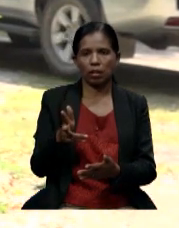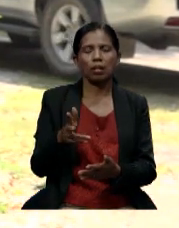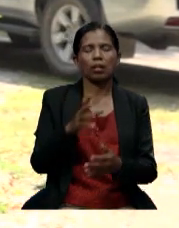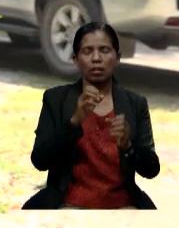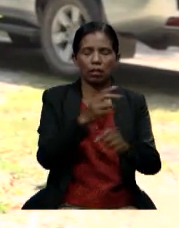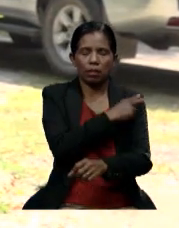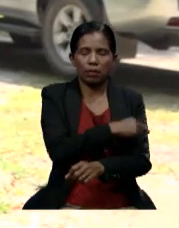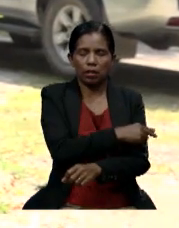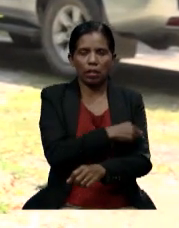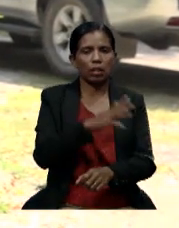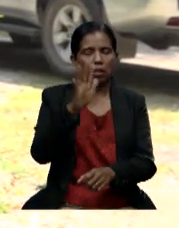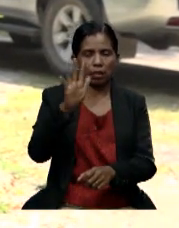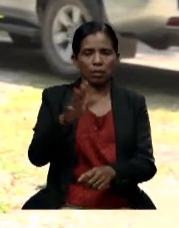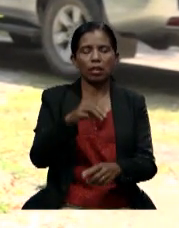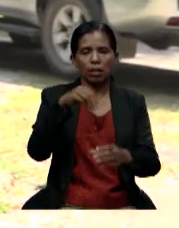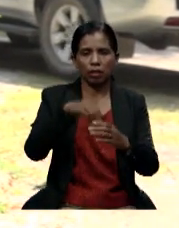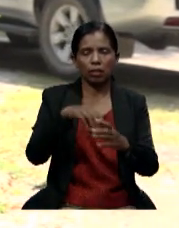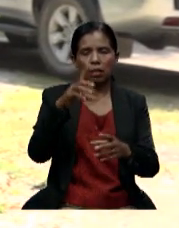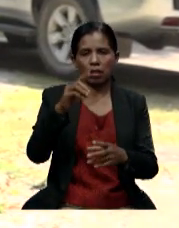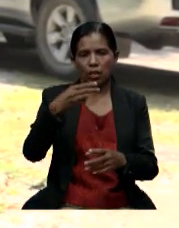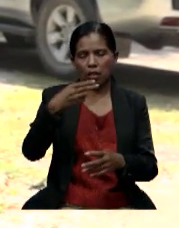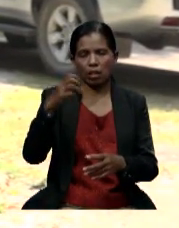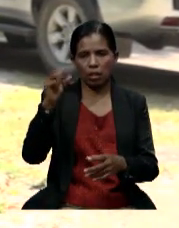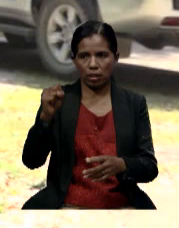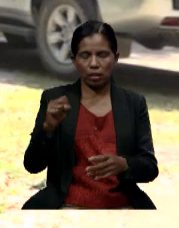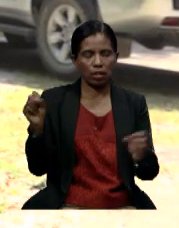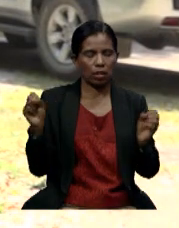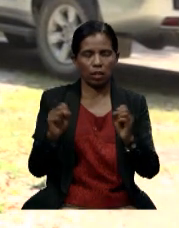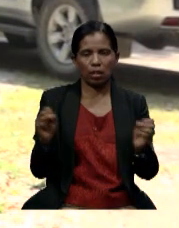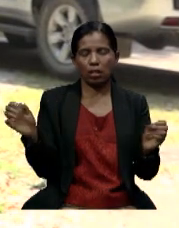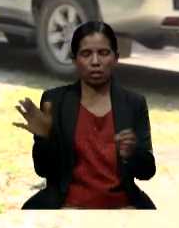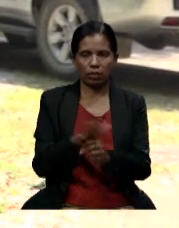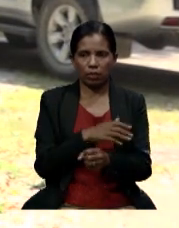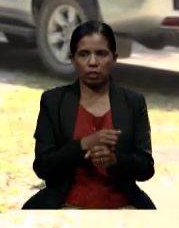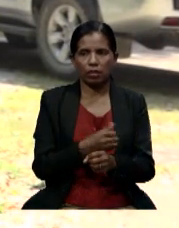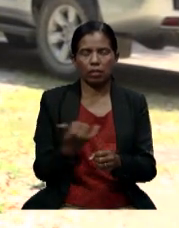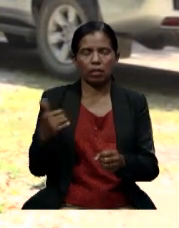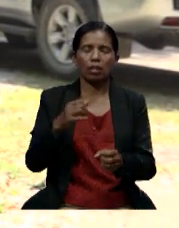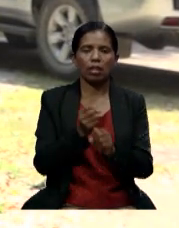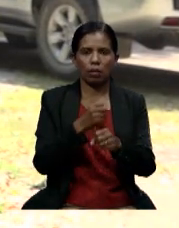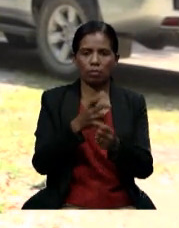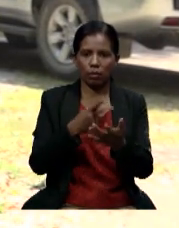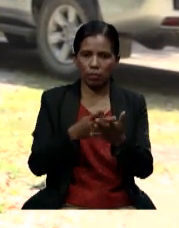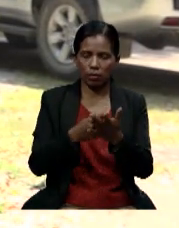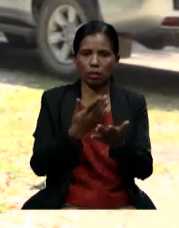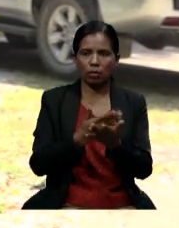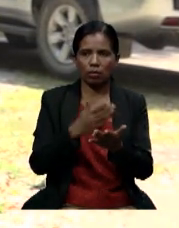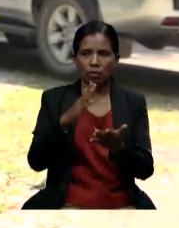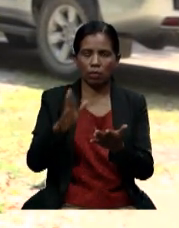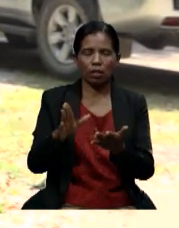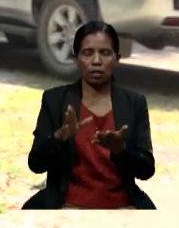Centro Saúde Lima, inclui DHS, né? La suficiente. Dala rumah sir halo proposta mai hati hola de